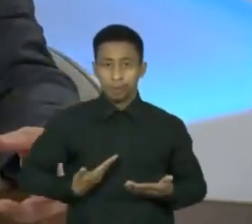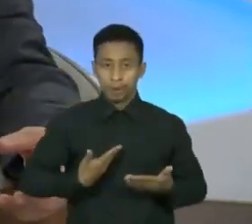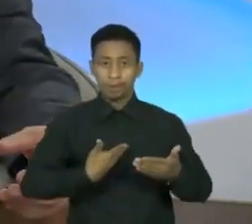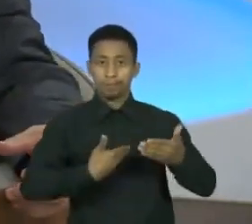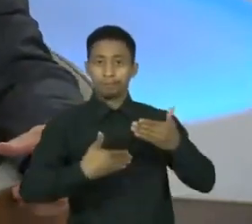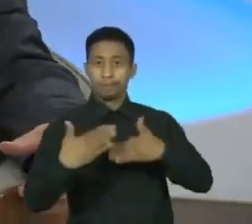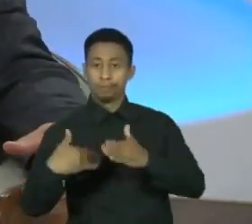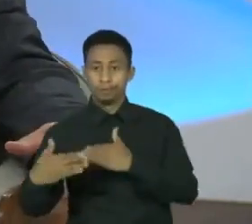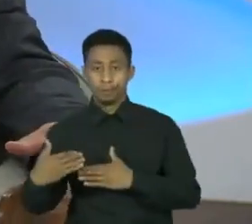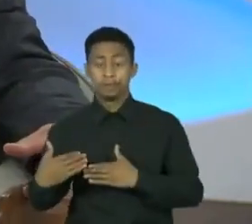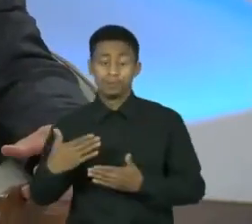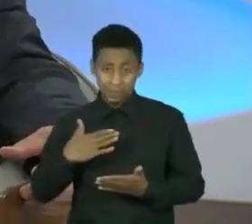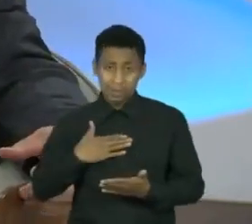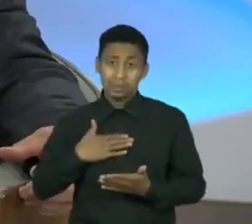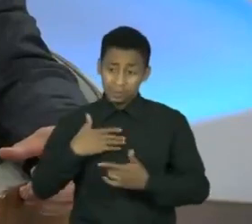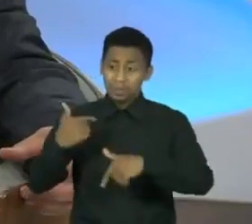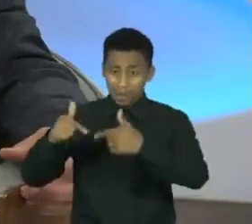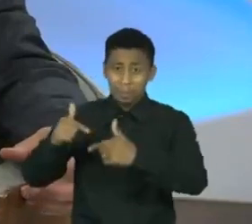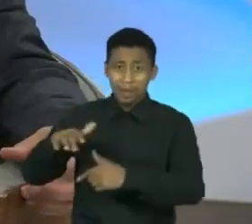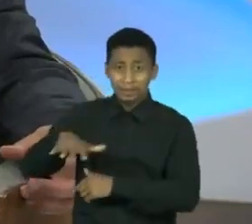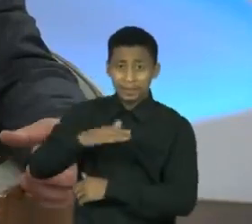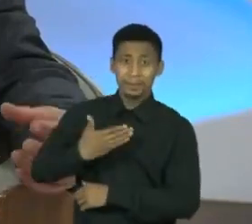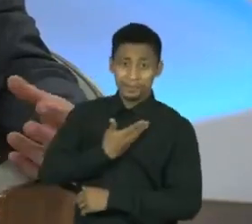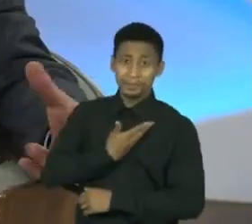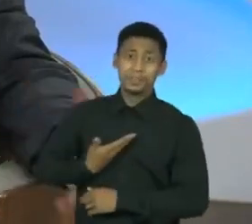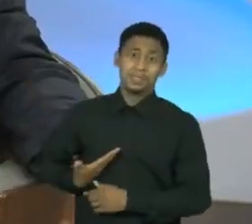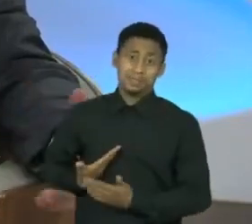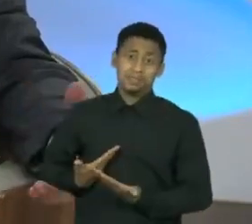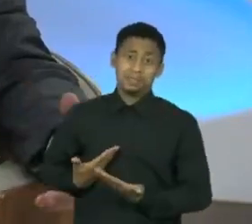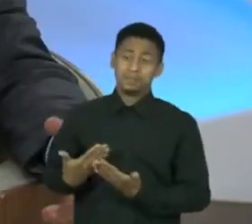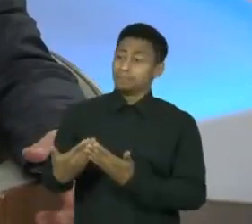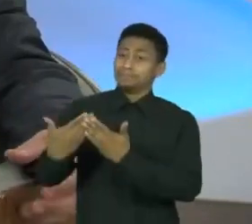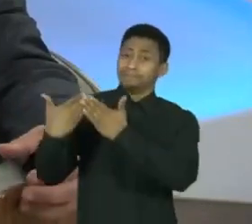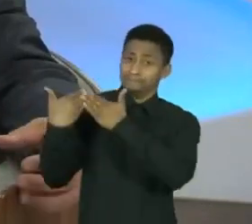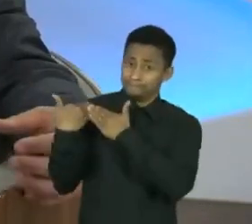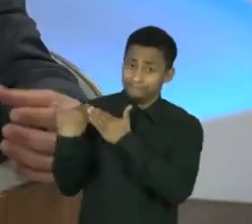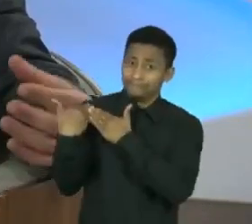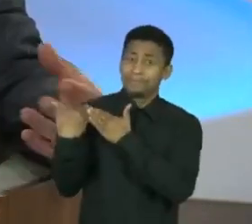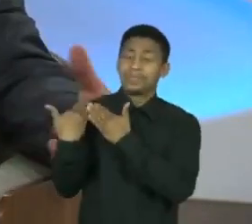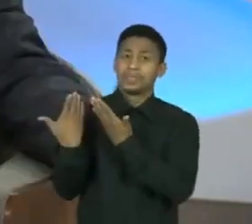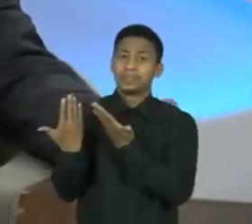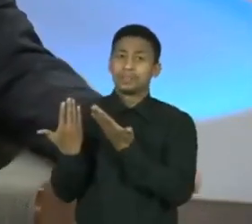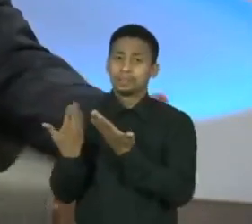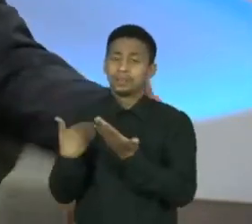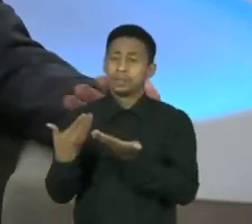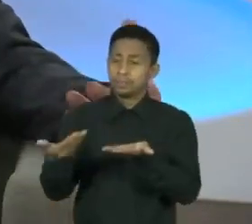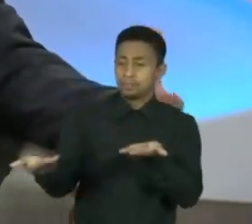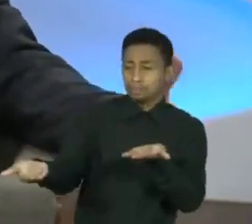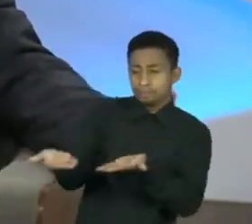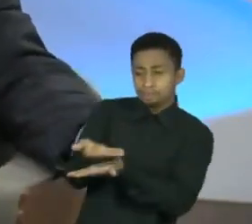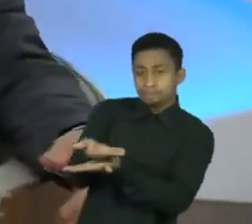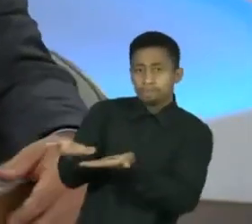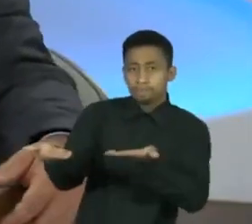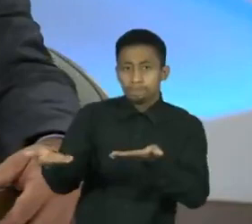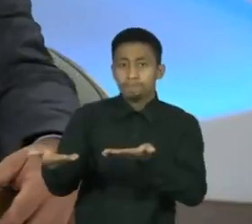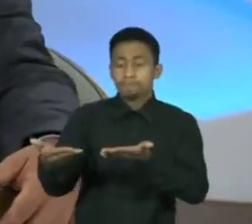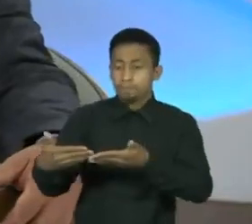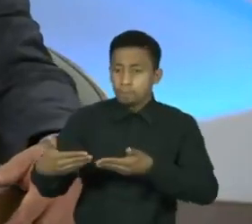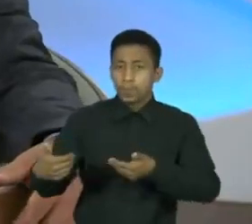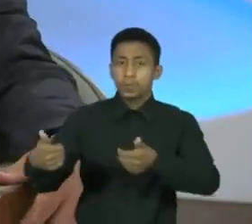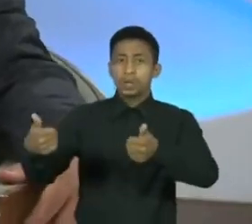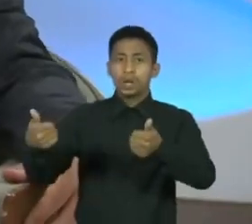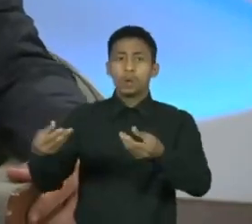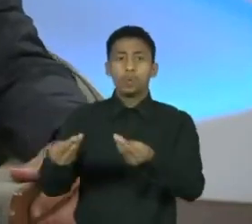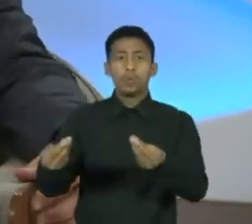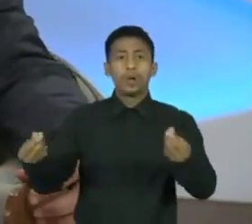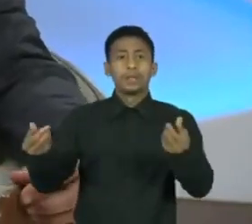missão né a a classificação do campo a melhoria da qualidade de